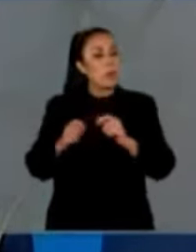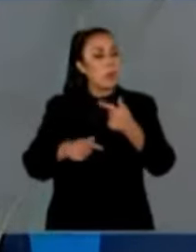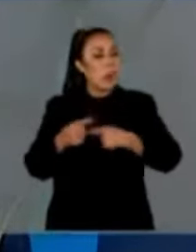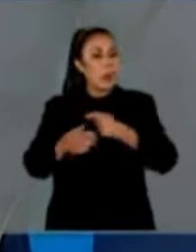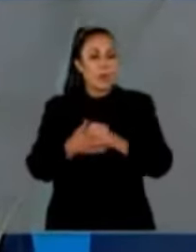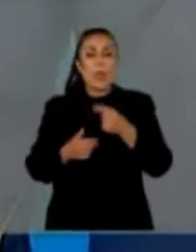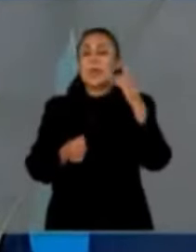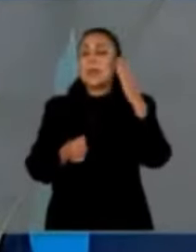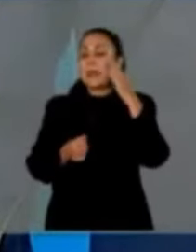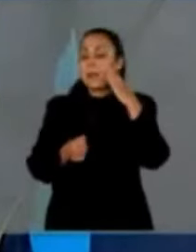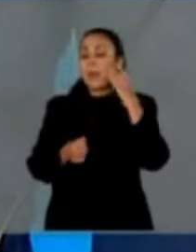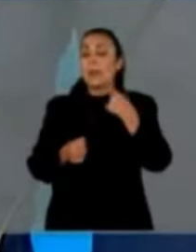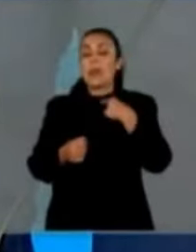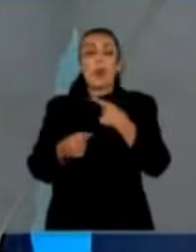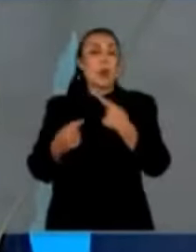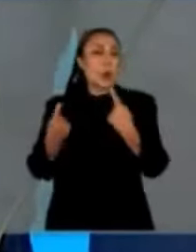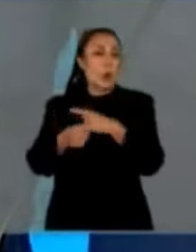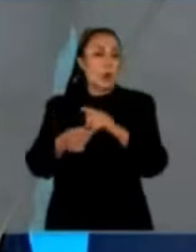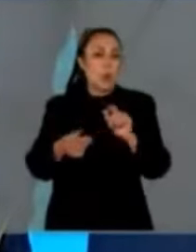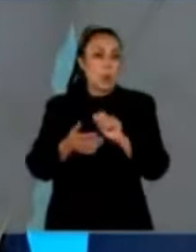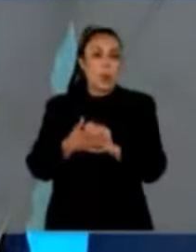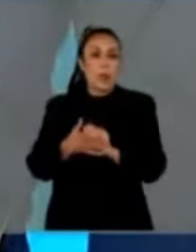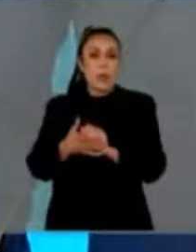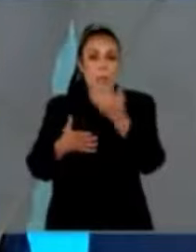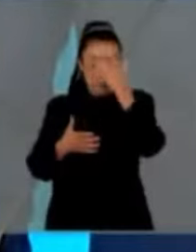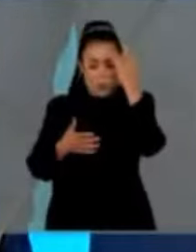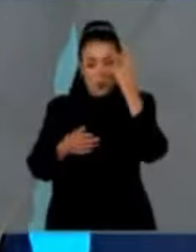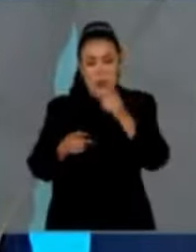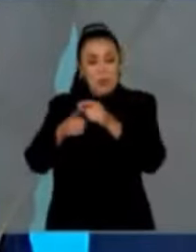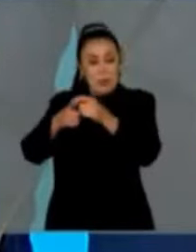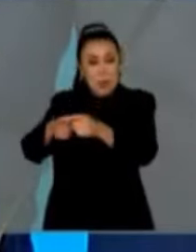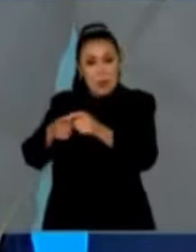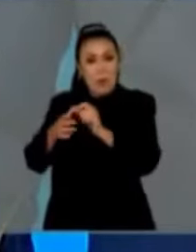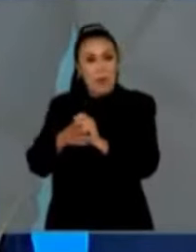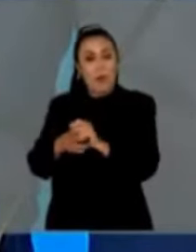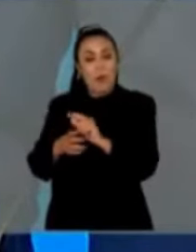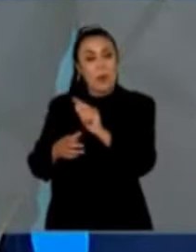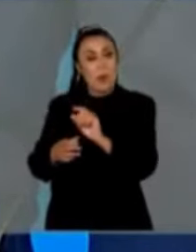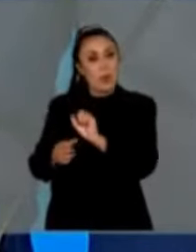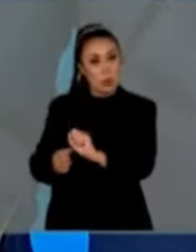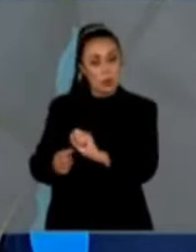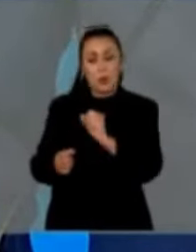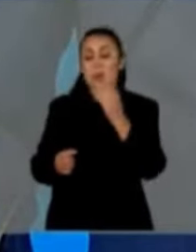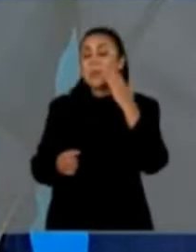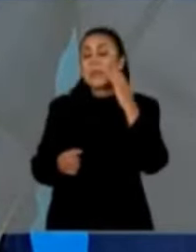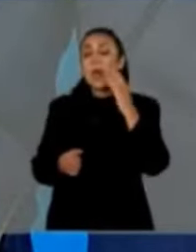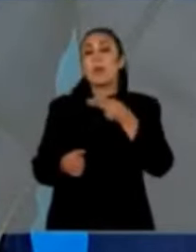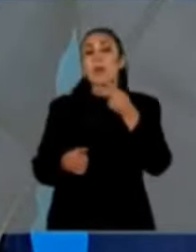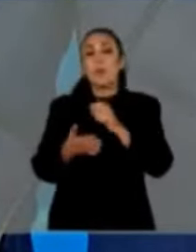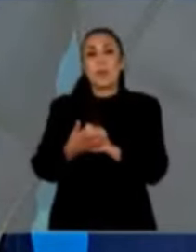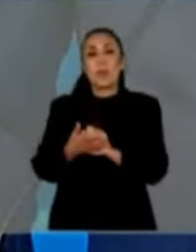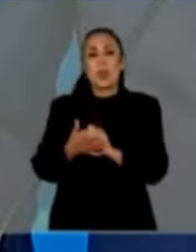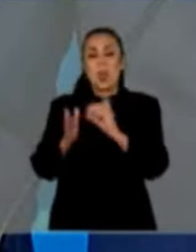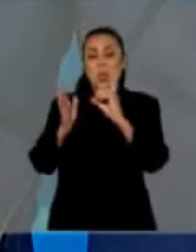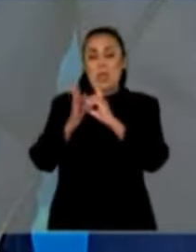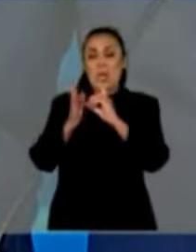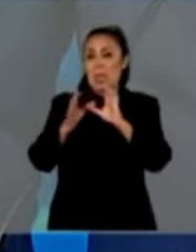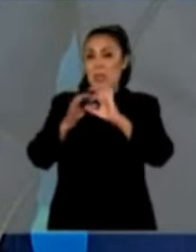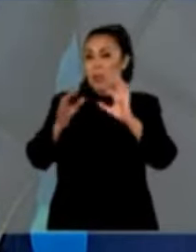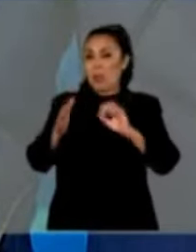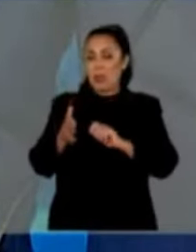daquela região sabe do capela do Fundão daim sabe do que eu tô falando deixou o decreto vencer e não assinou